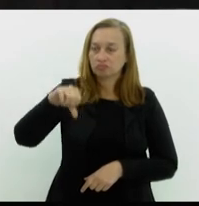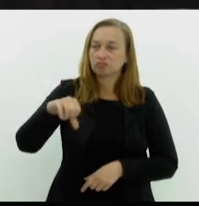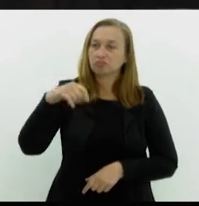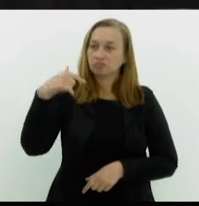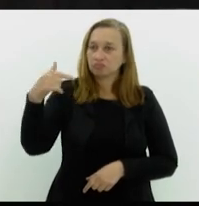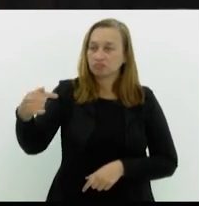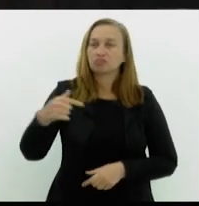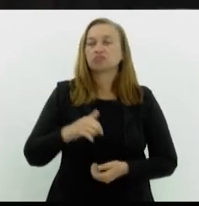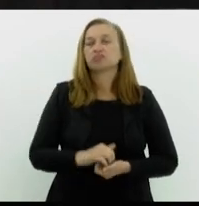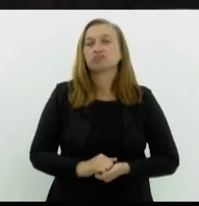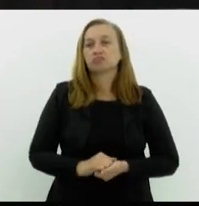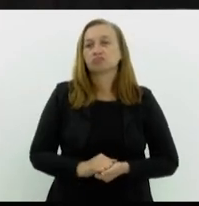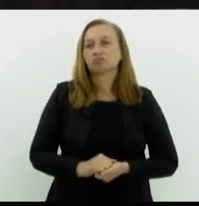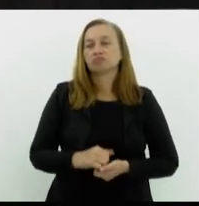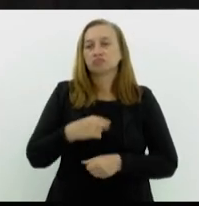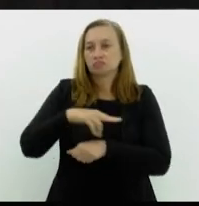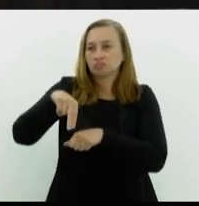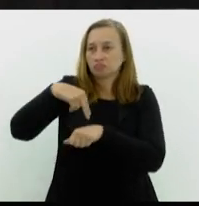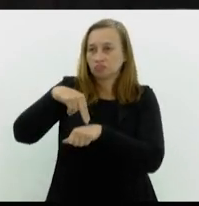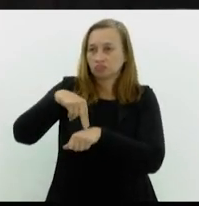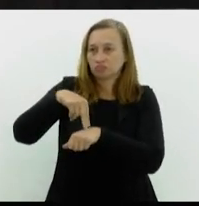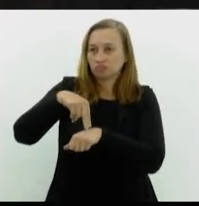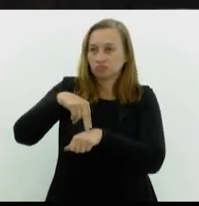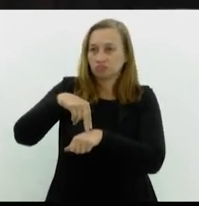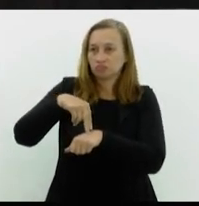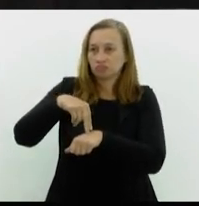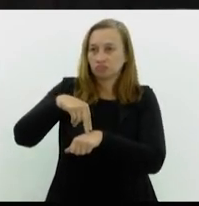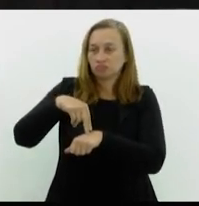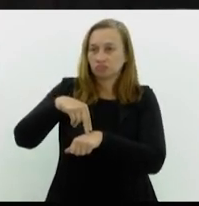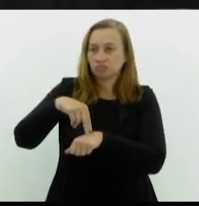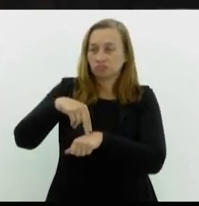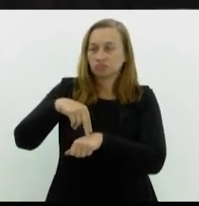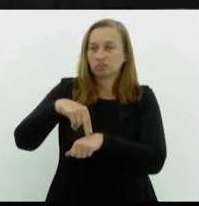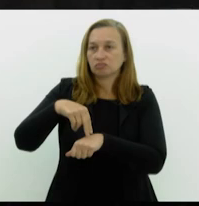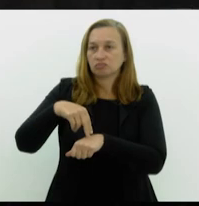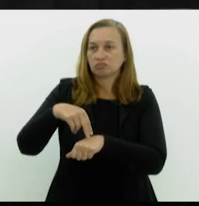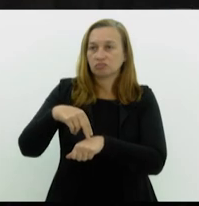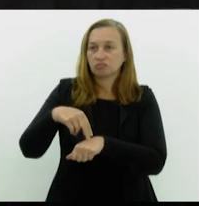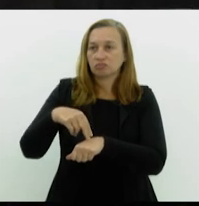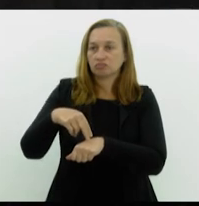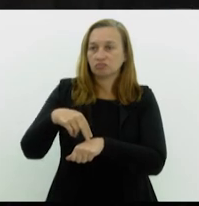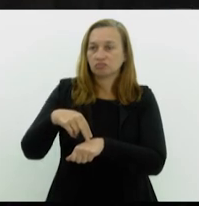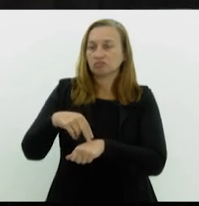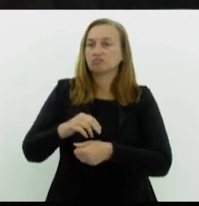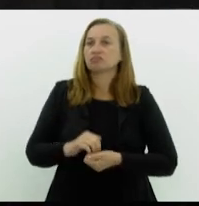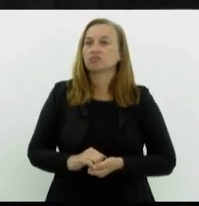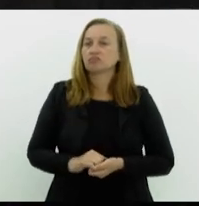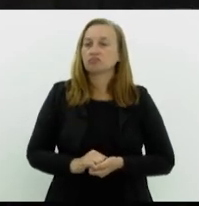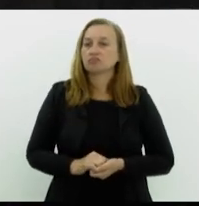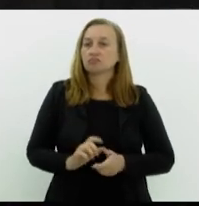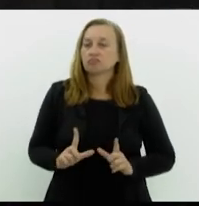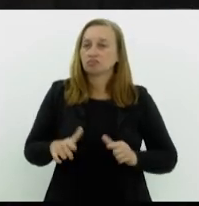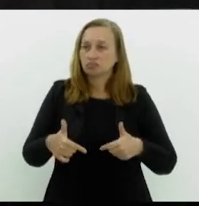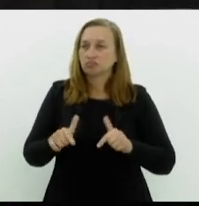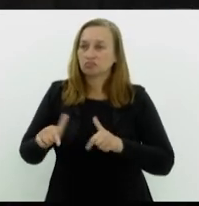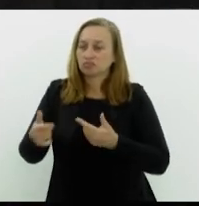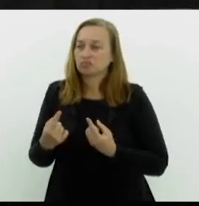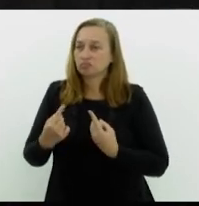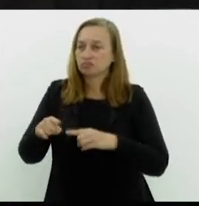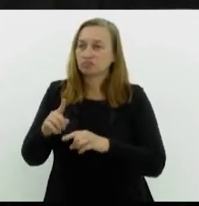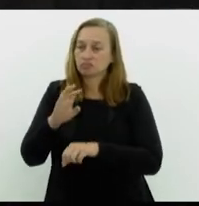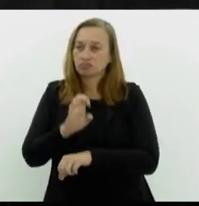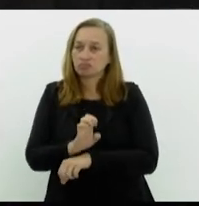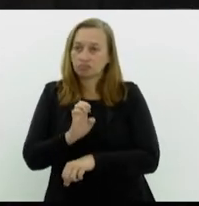1997, a União vem tratando os estados, né? Primeiro, com